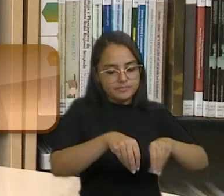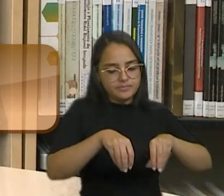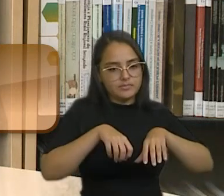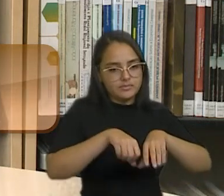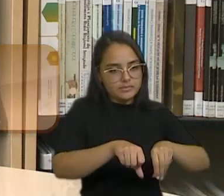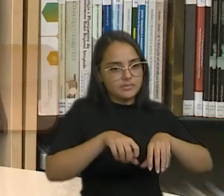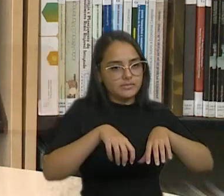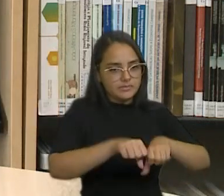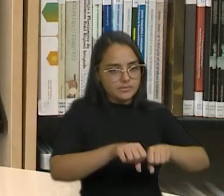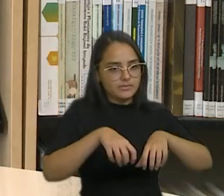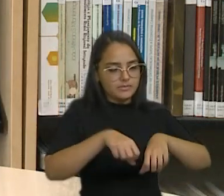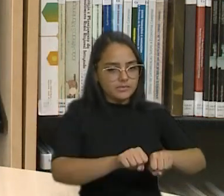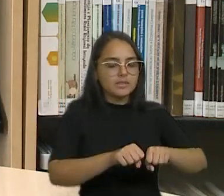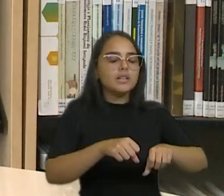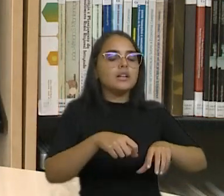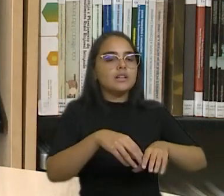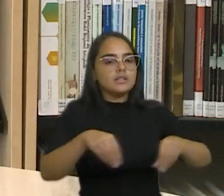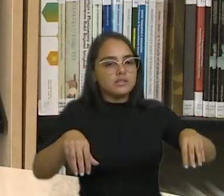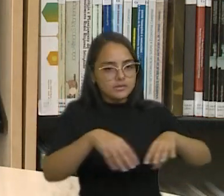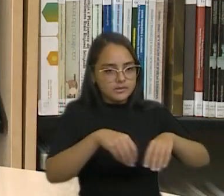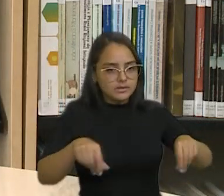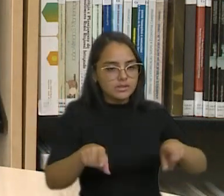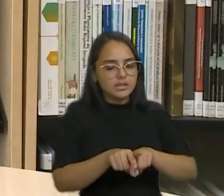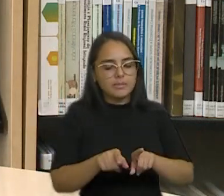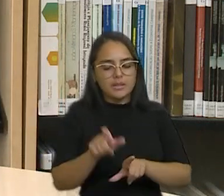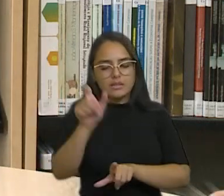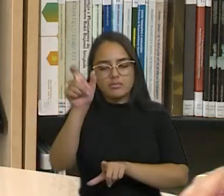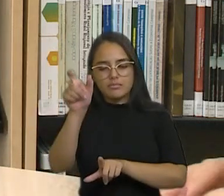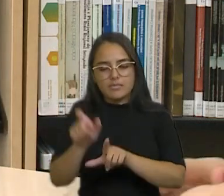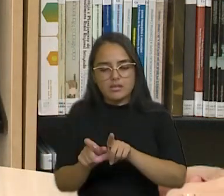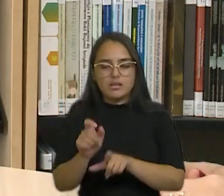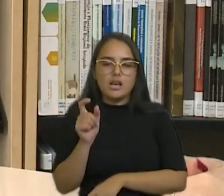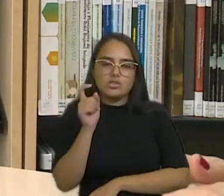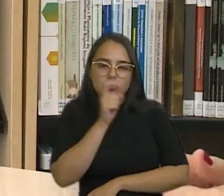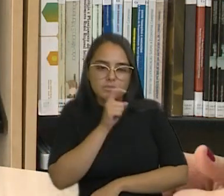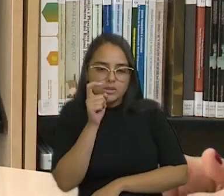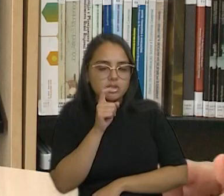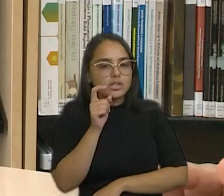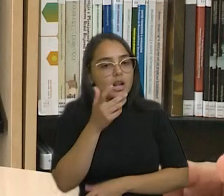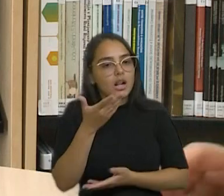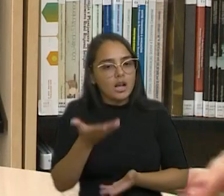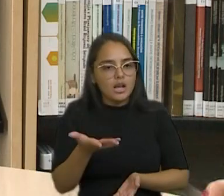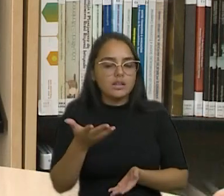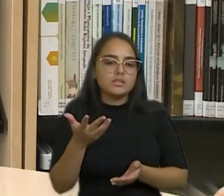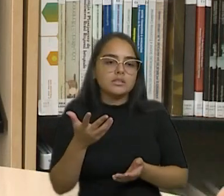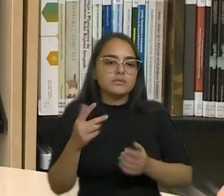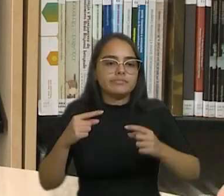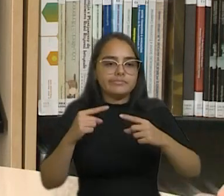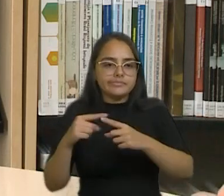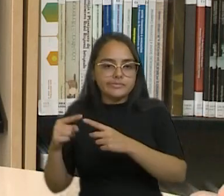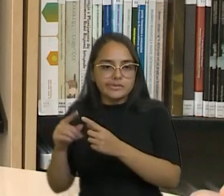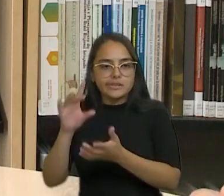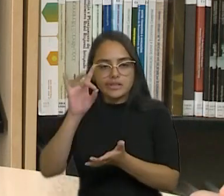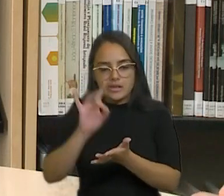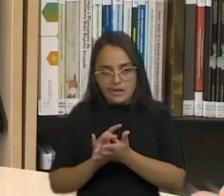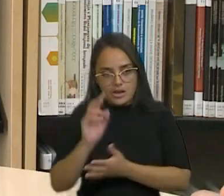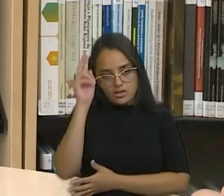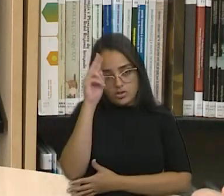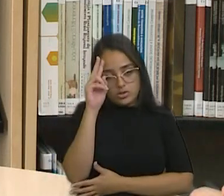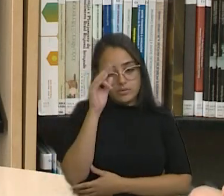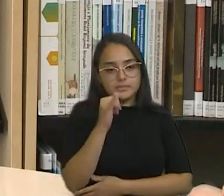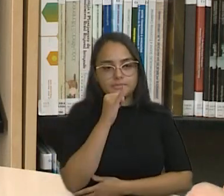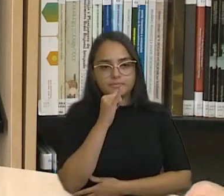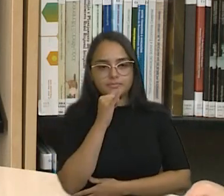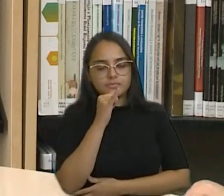E também alguns personagens fictícios, né? Obviamente baseado em histórias reais,